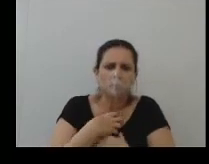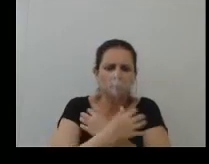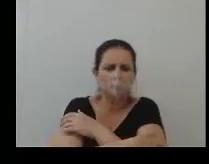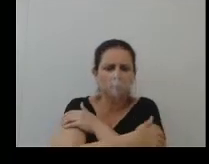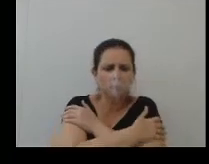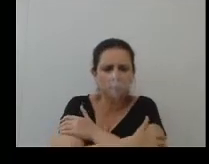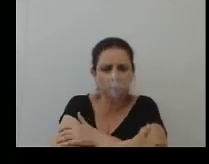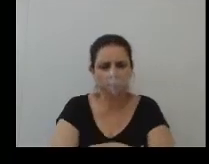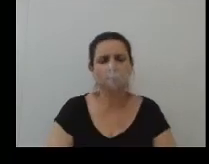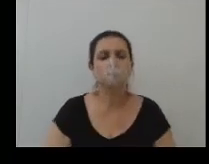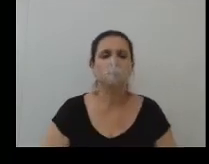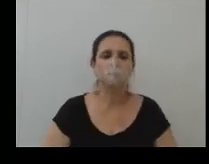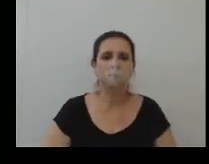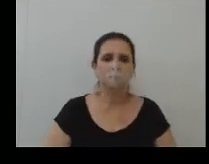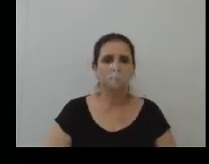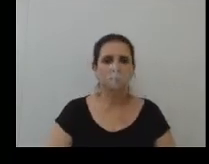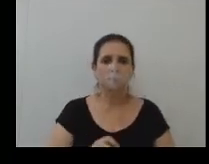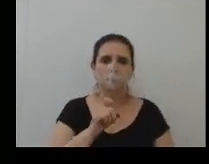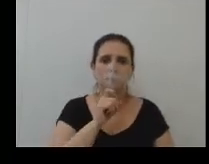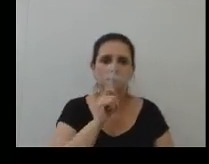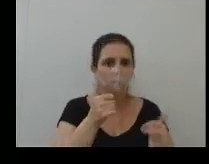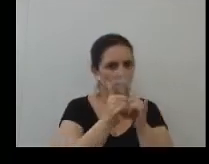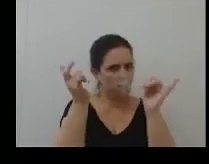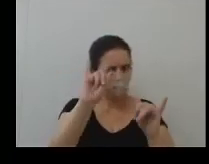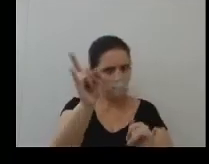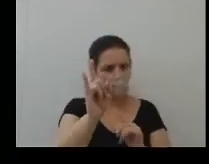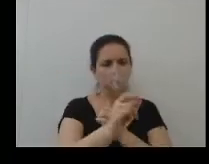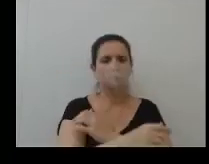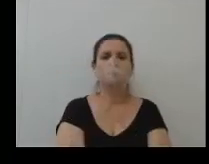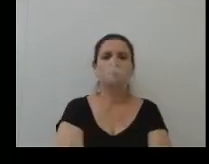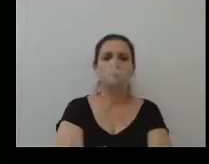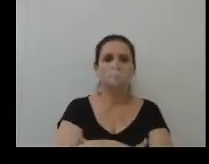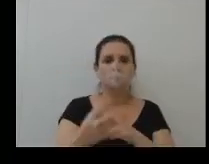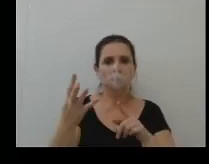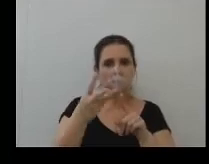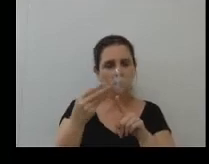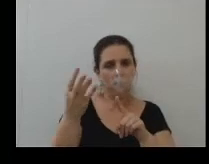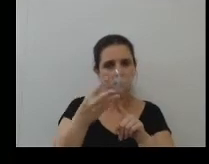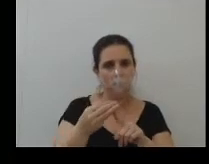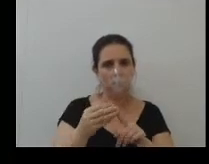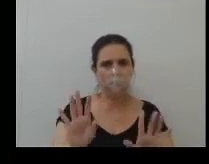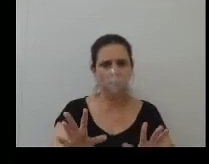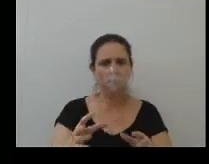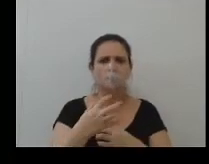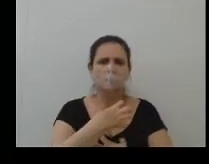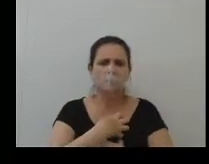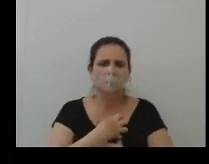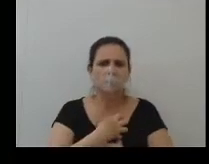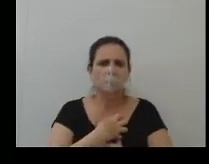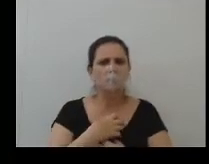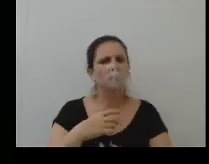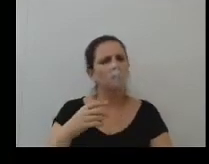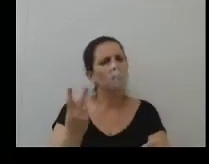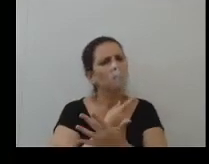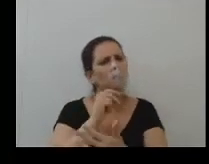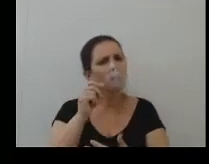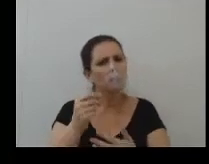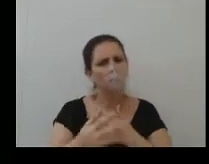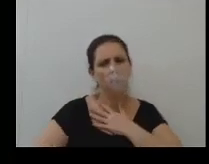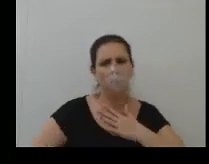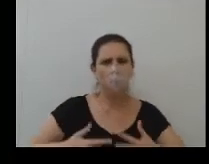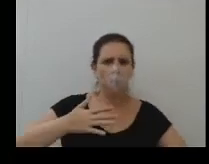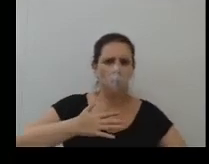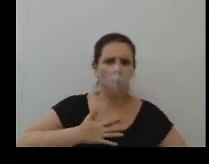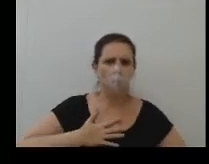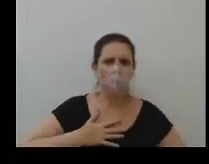frio. Joia? Frio não é energia. Fisicamente, esta sensação ocorre pelo fato de o corpo